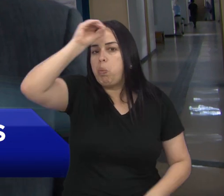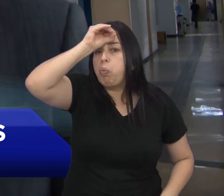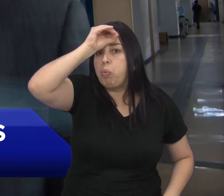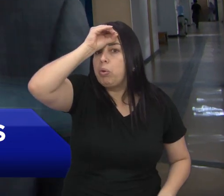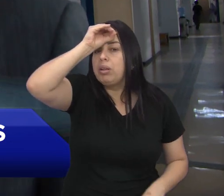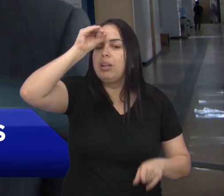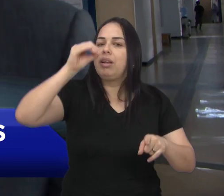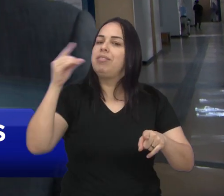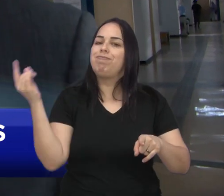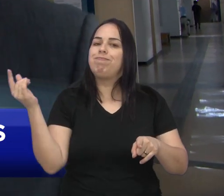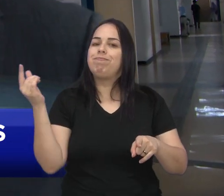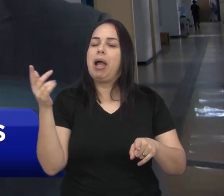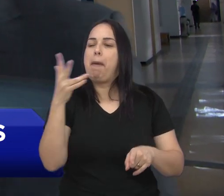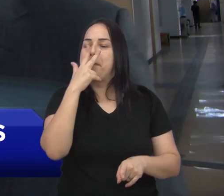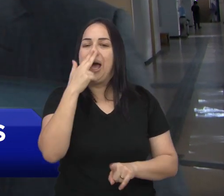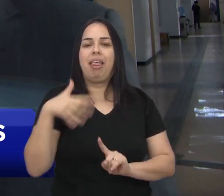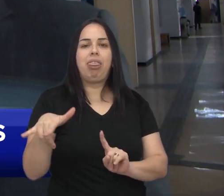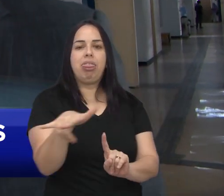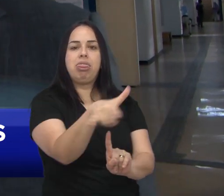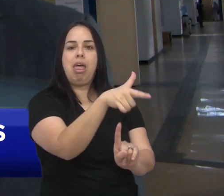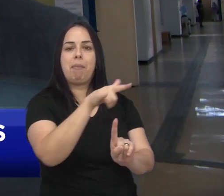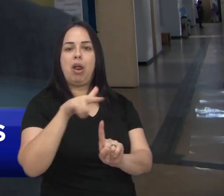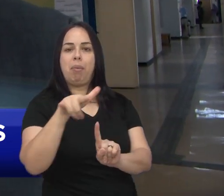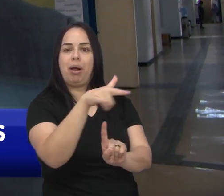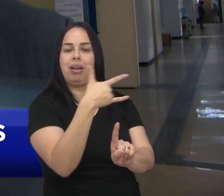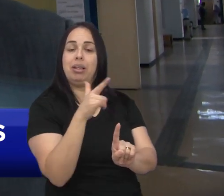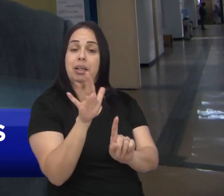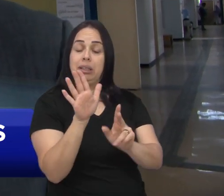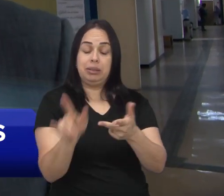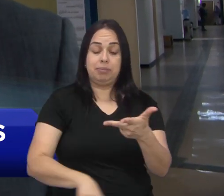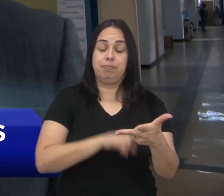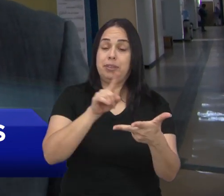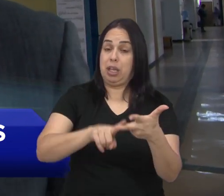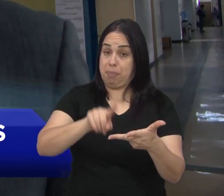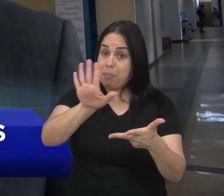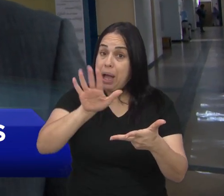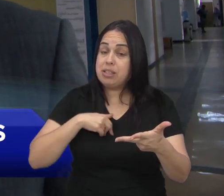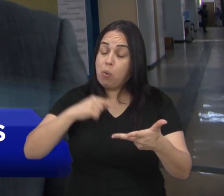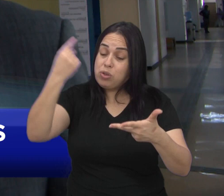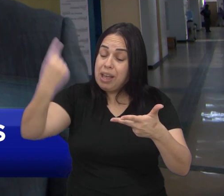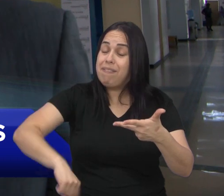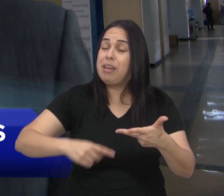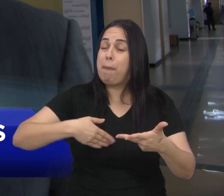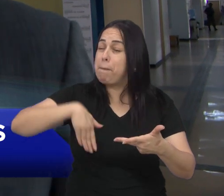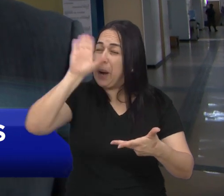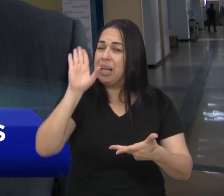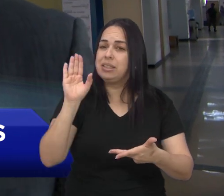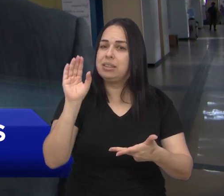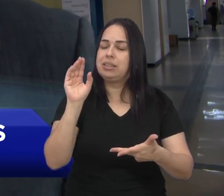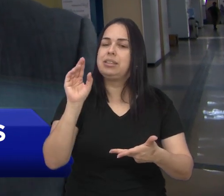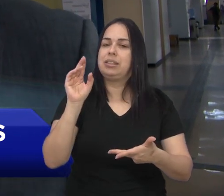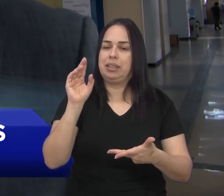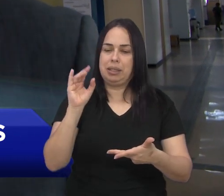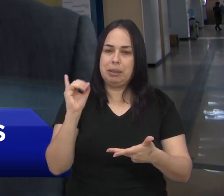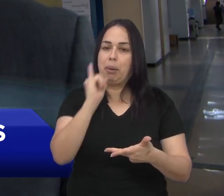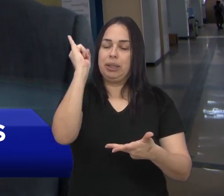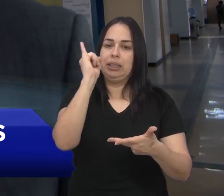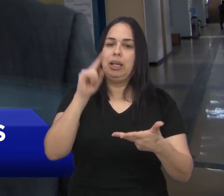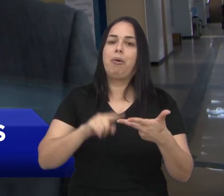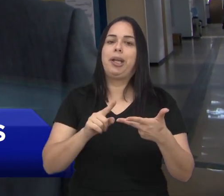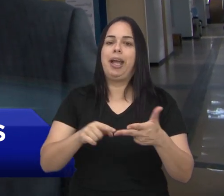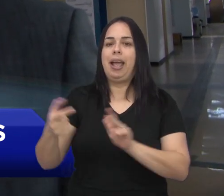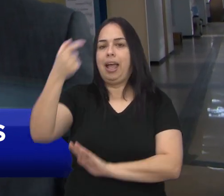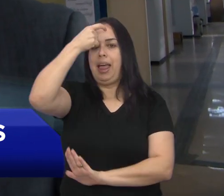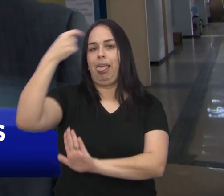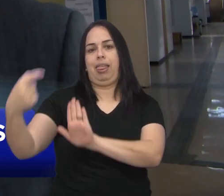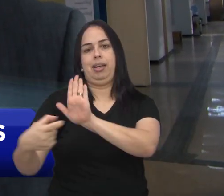de ignorância do eleitor, pode ser que ele seja manipulado. E por fim, o grande desafio dessa eleição tem sido